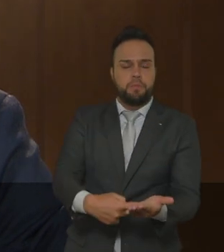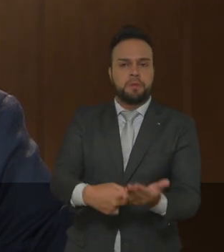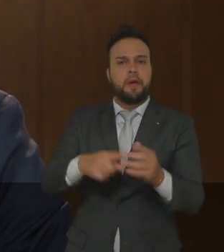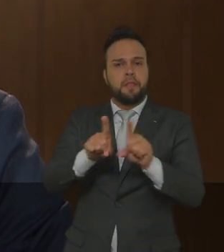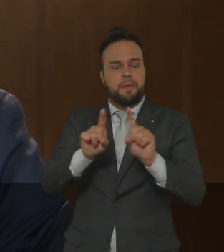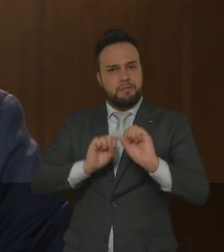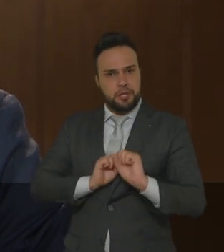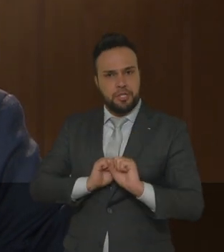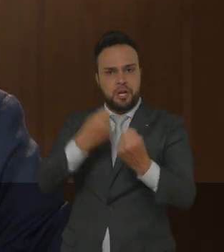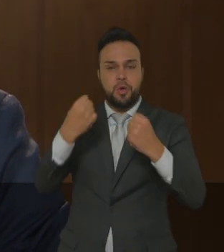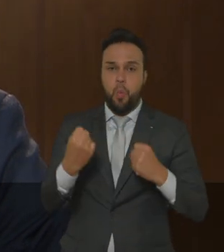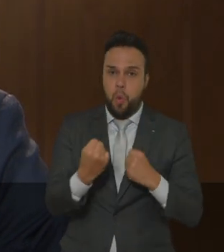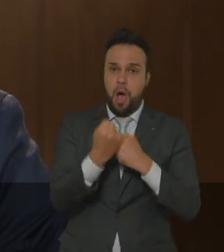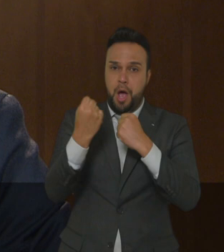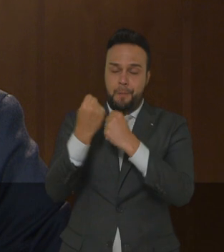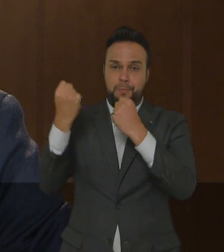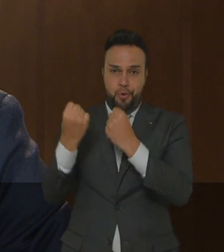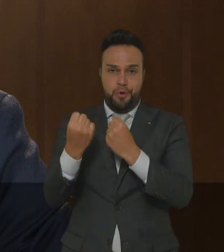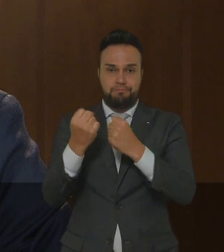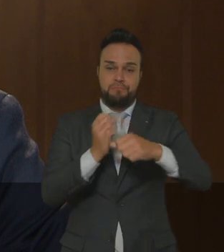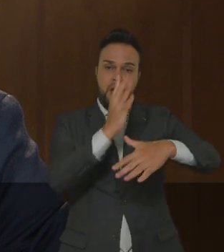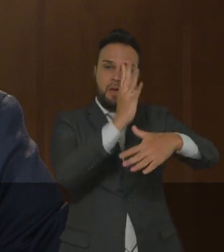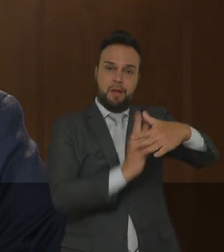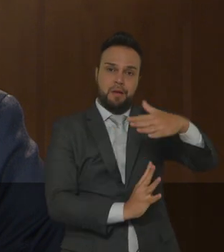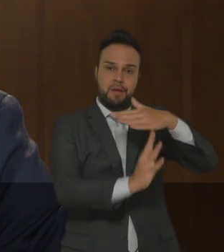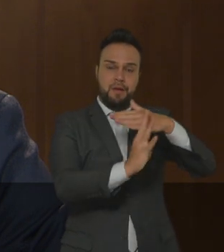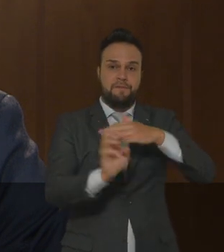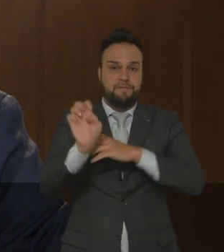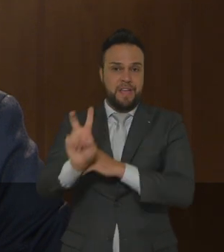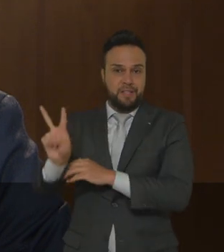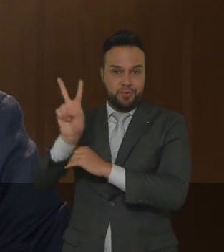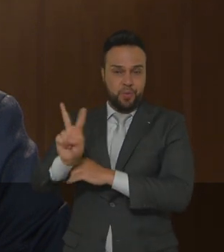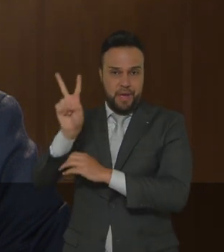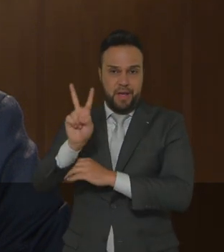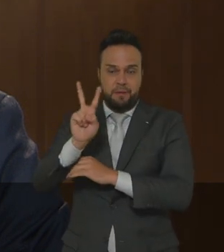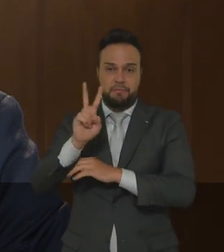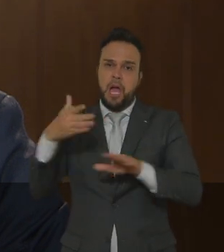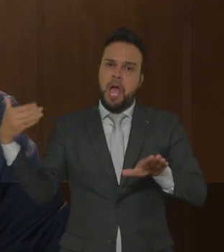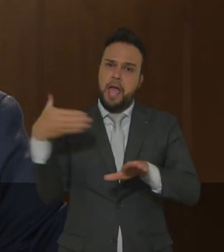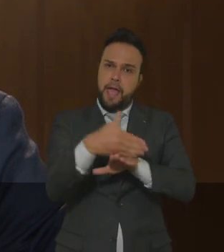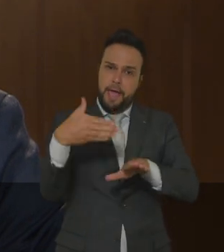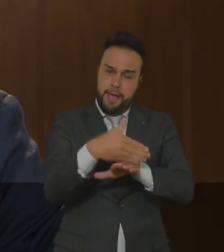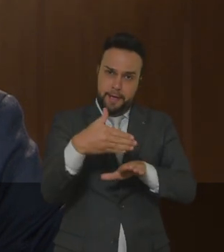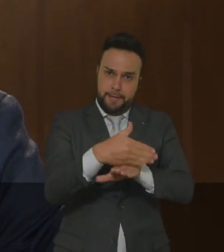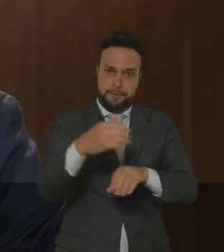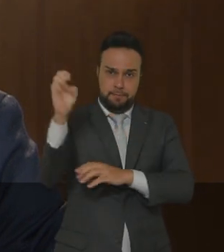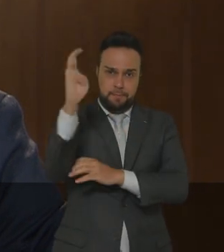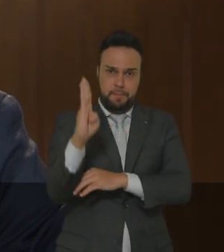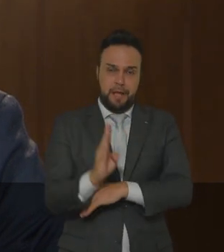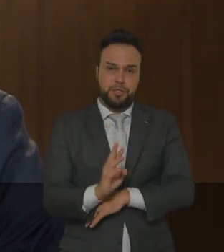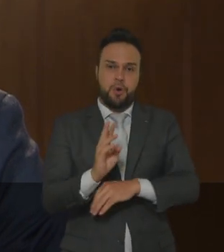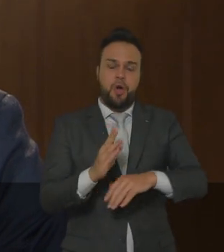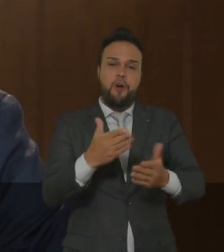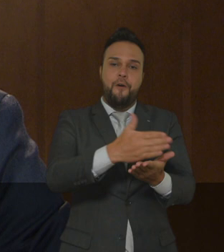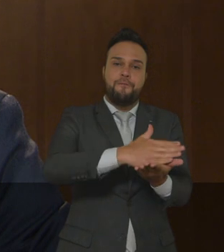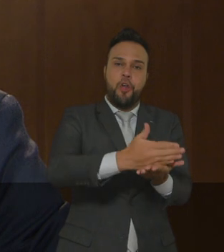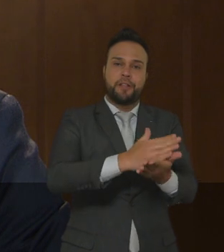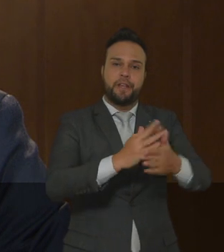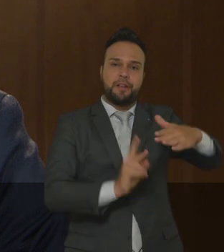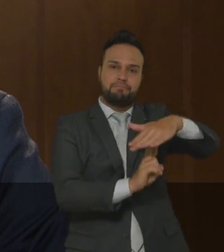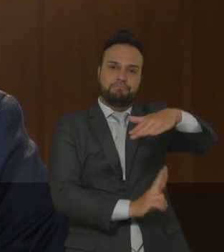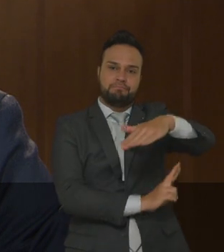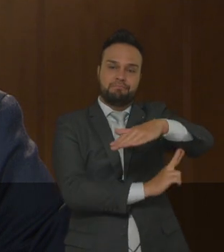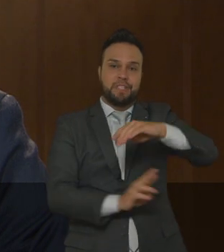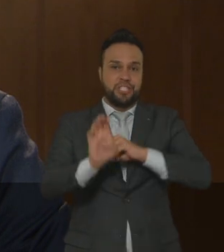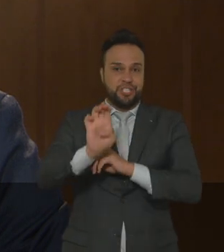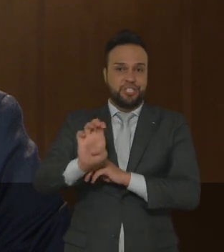pelo compromisso e pela dedicação no apoio prestado aos refugiados venezuelanos que chegam ao Brasil a partir